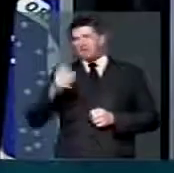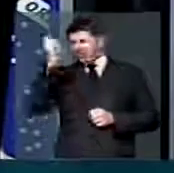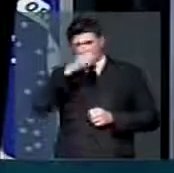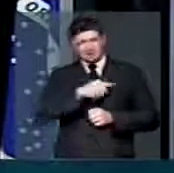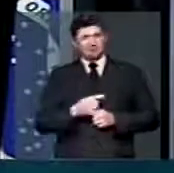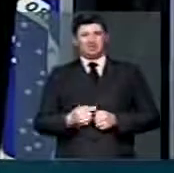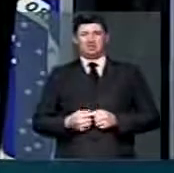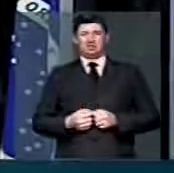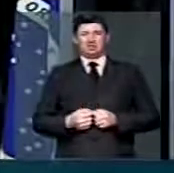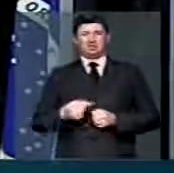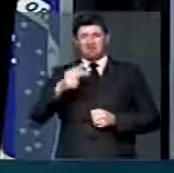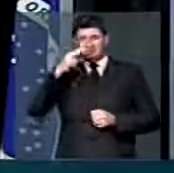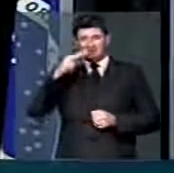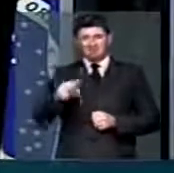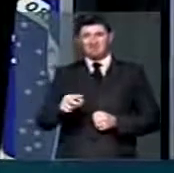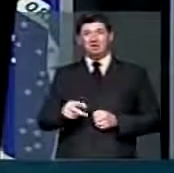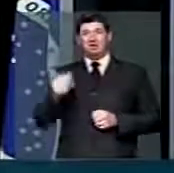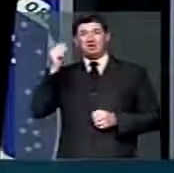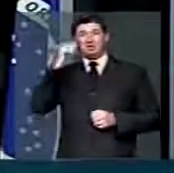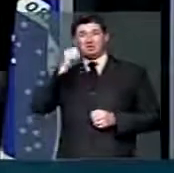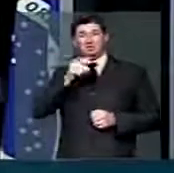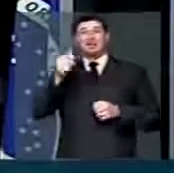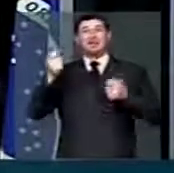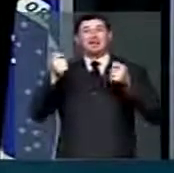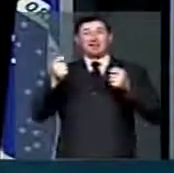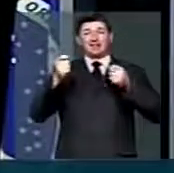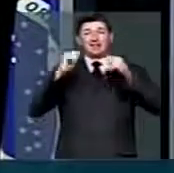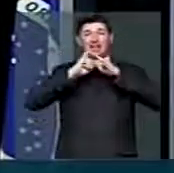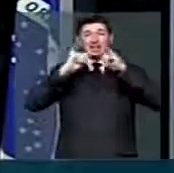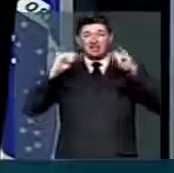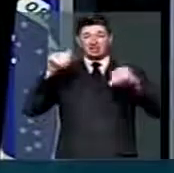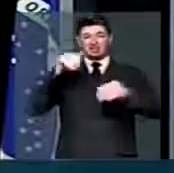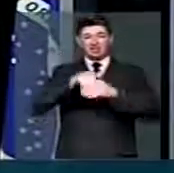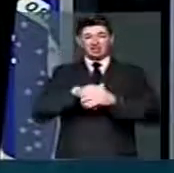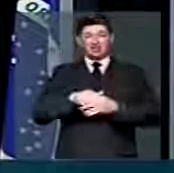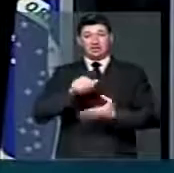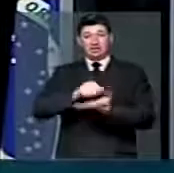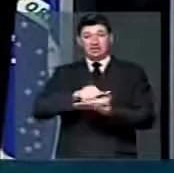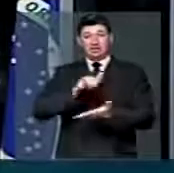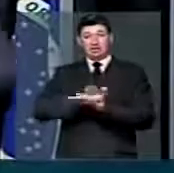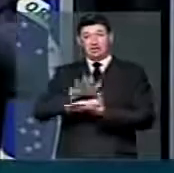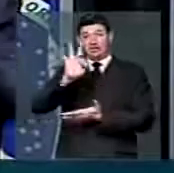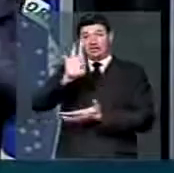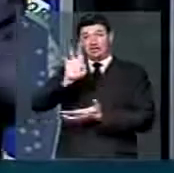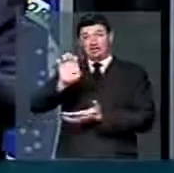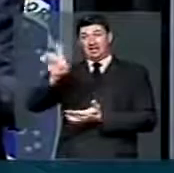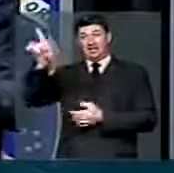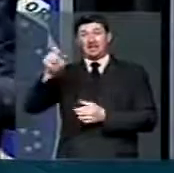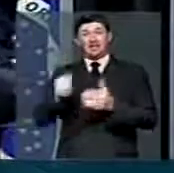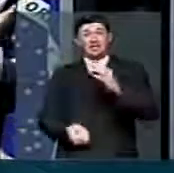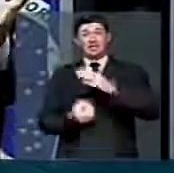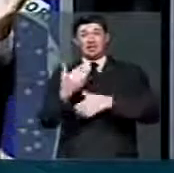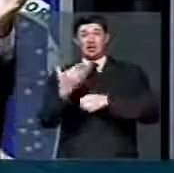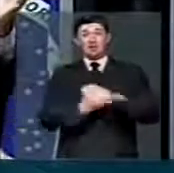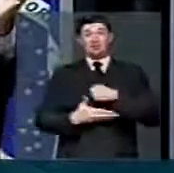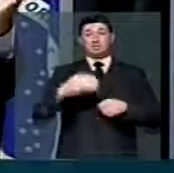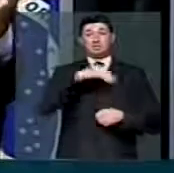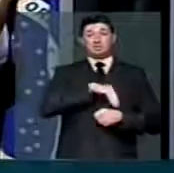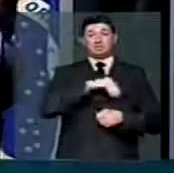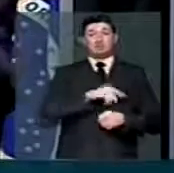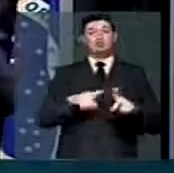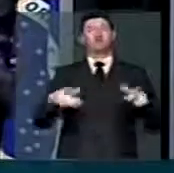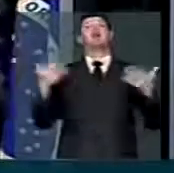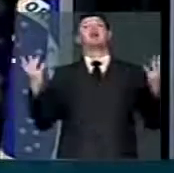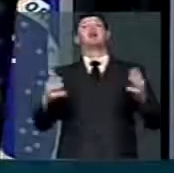difícil ver uma candidata registrar no TRE a criação do piso. E